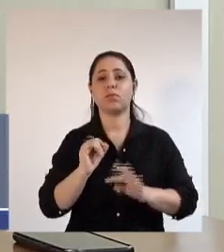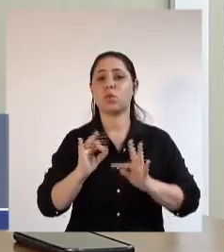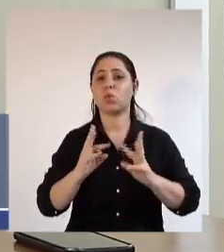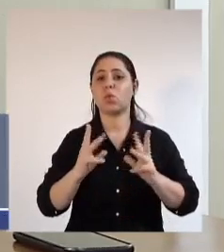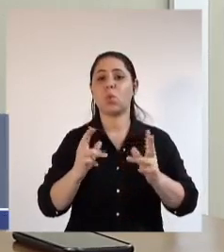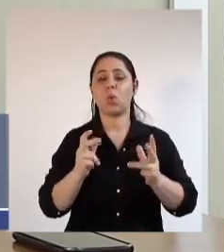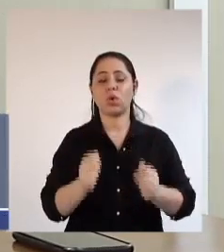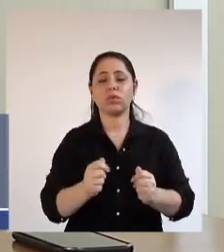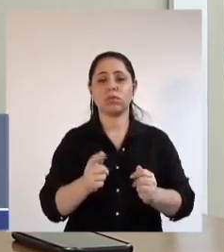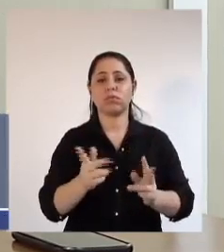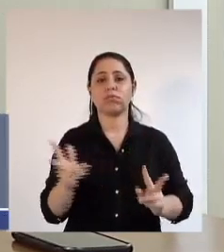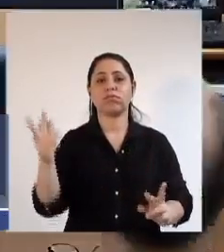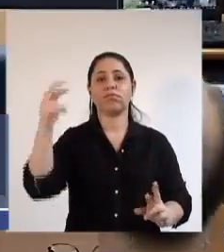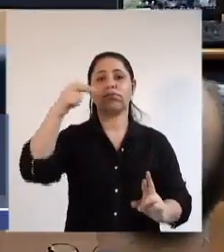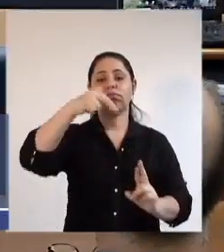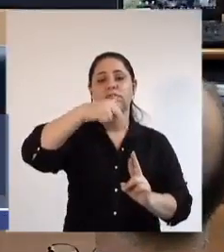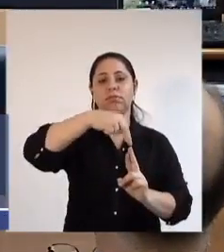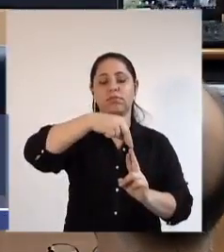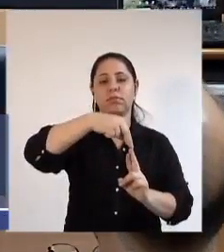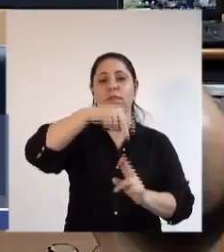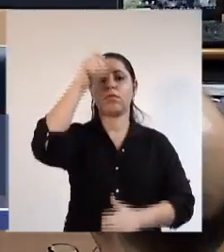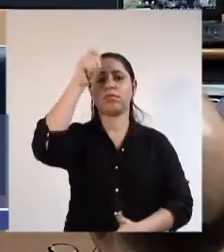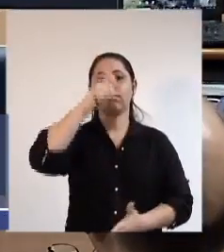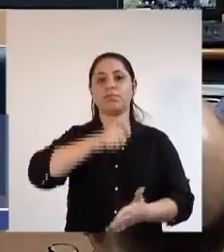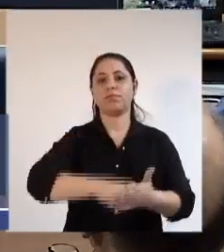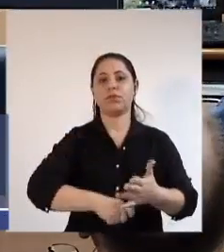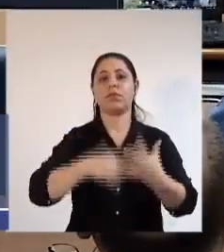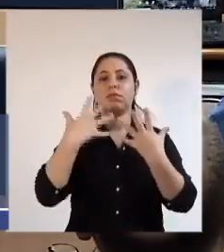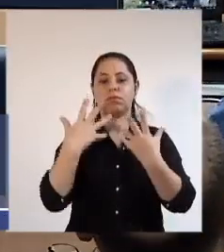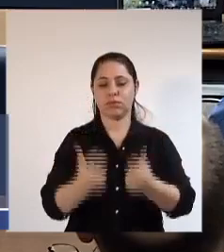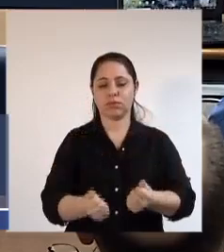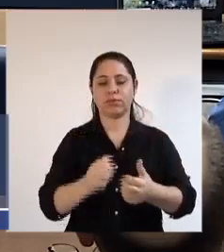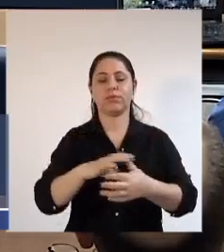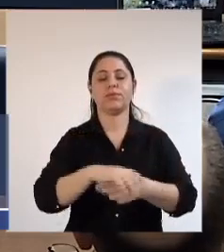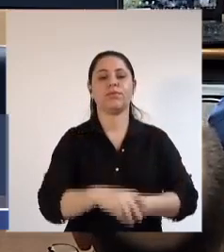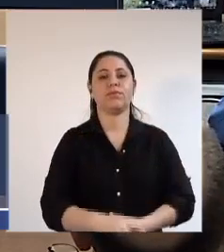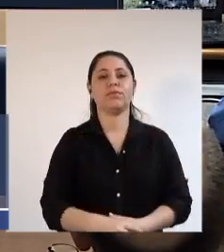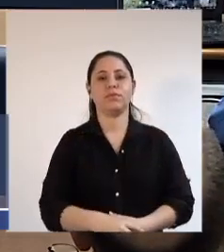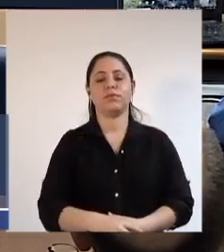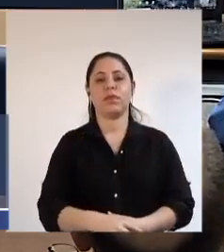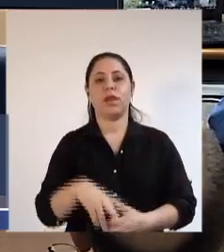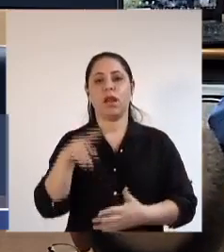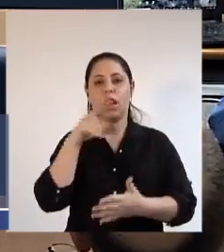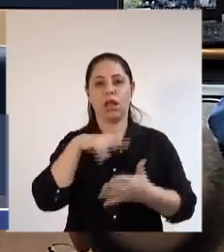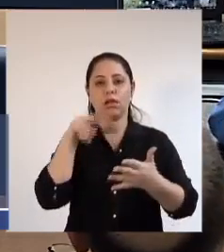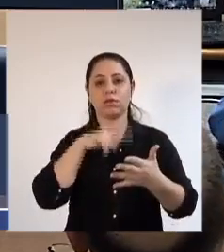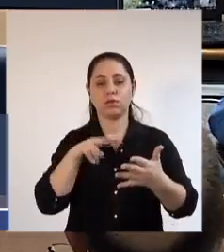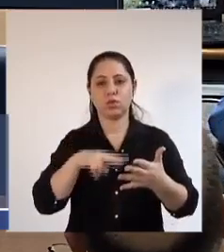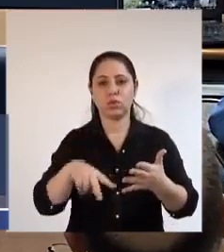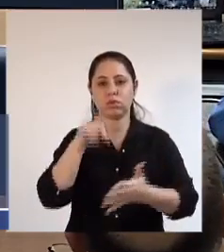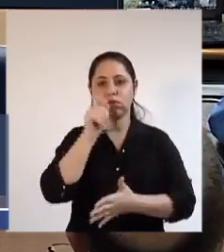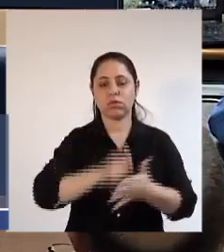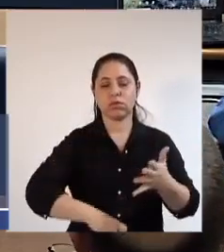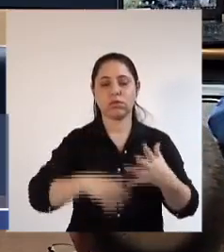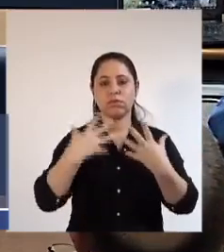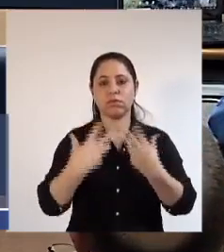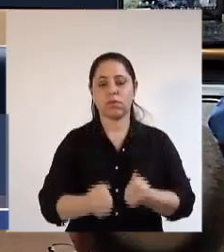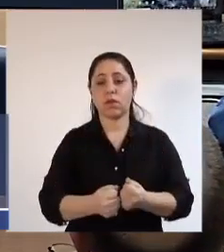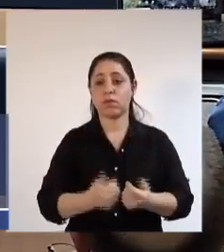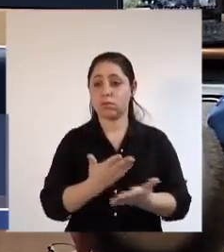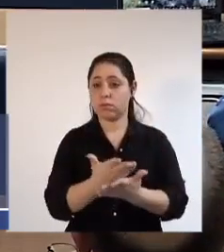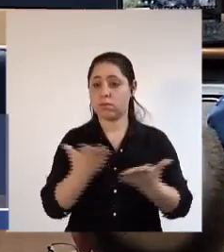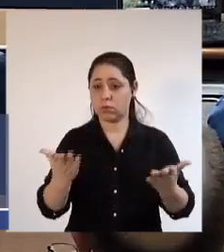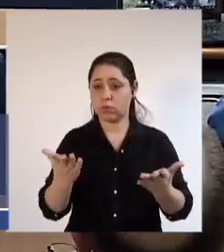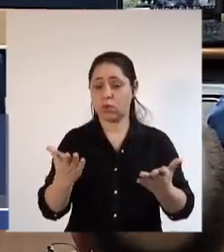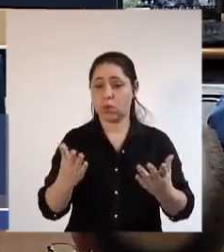respectivos representantes para assinar o termo de posse a leitura do termo de posse pelos presentes os membros